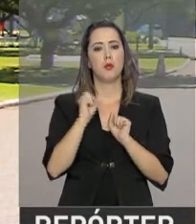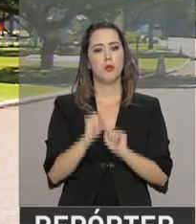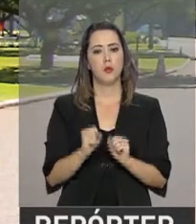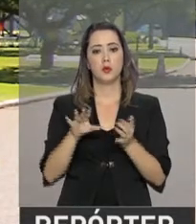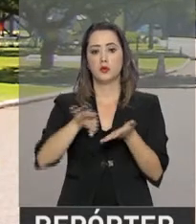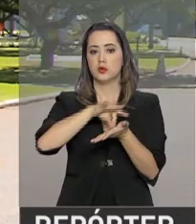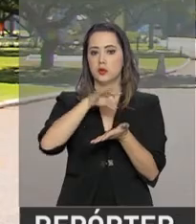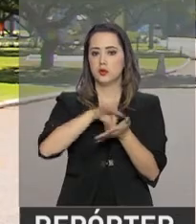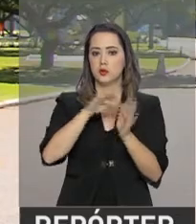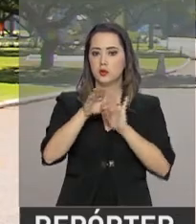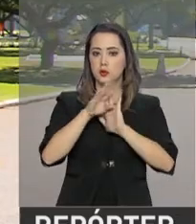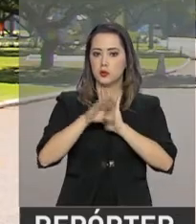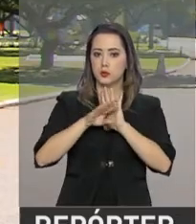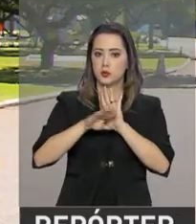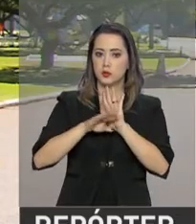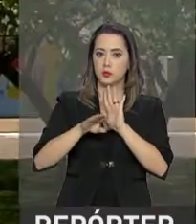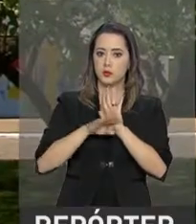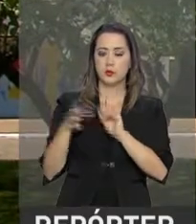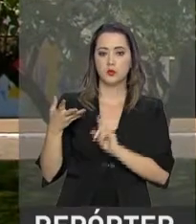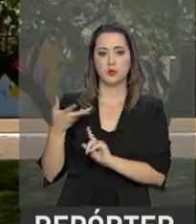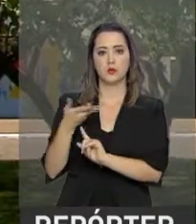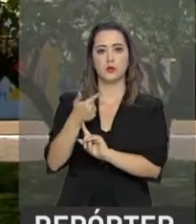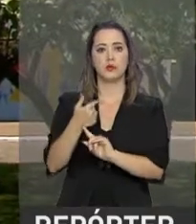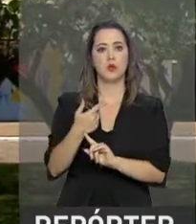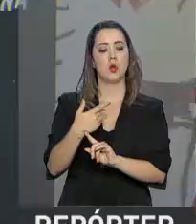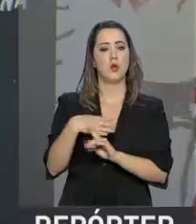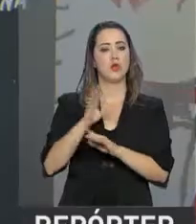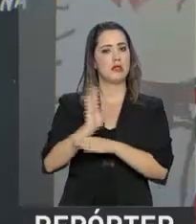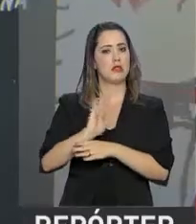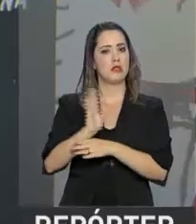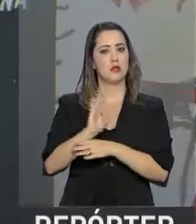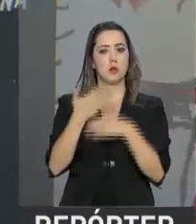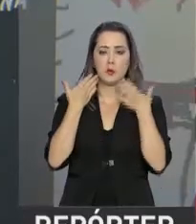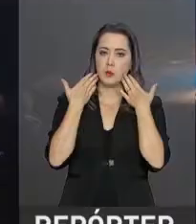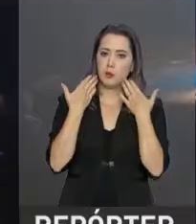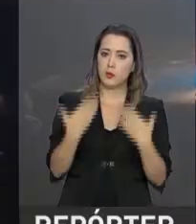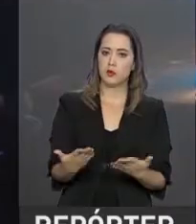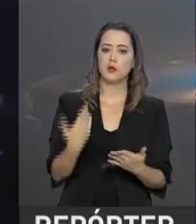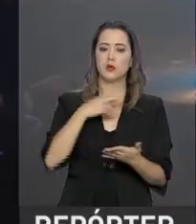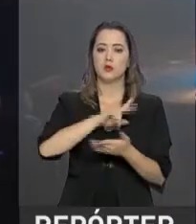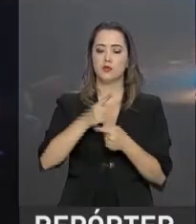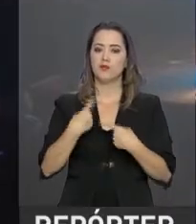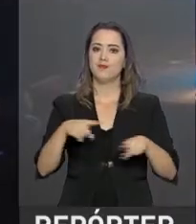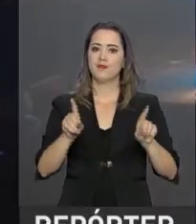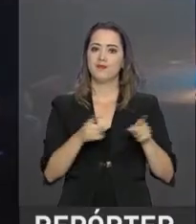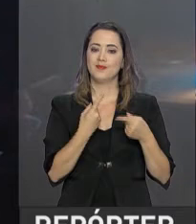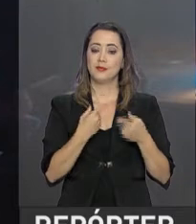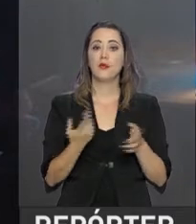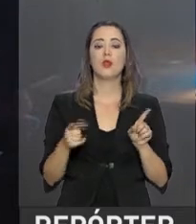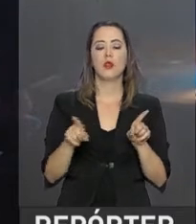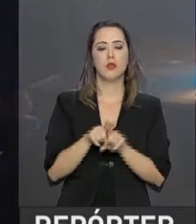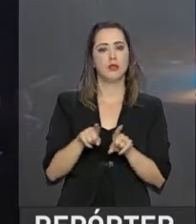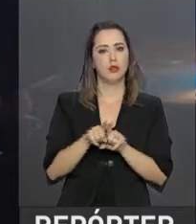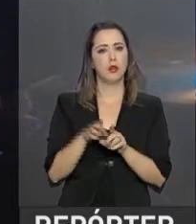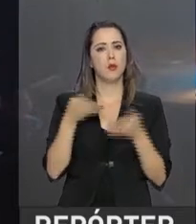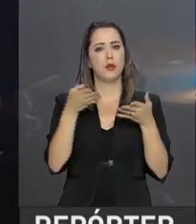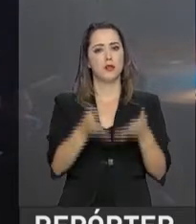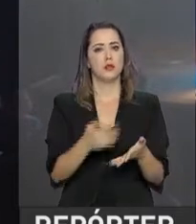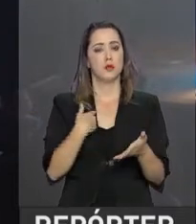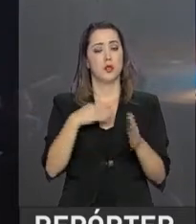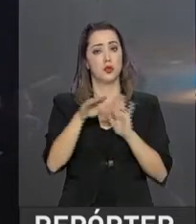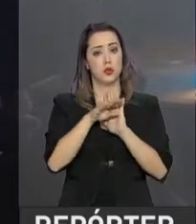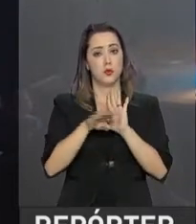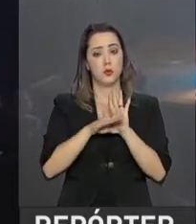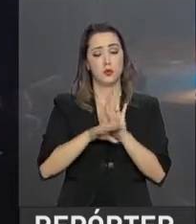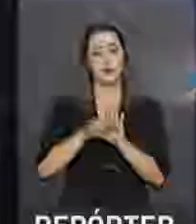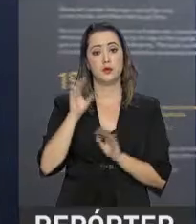ser inscritos projetos de artes cênicas, cinema, exposições e música. Além de fazer parte da programação